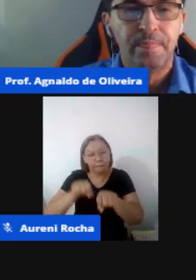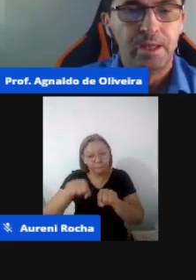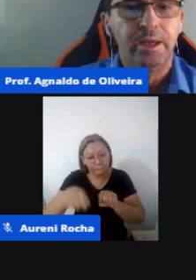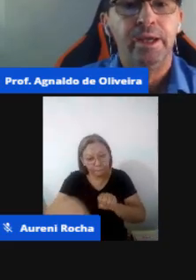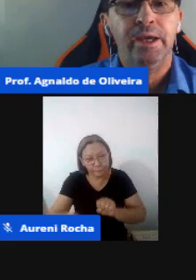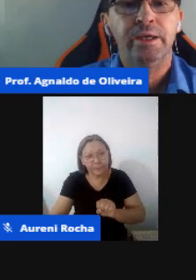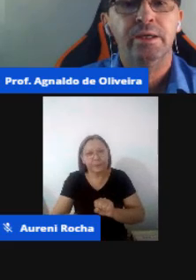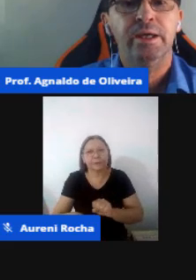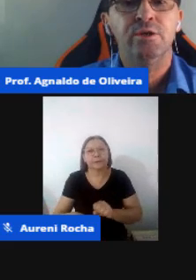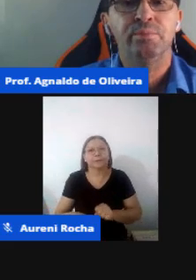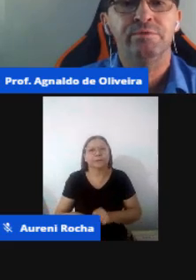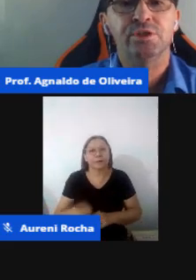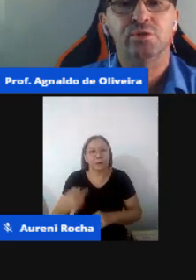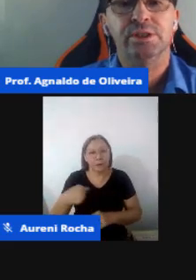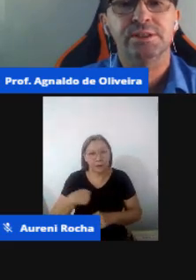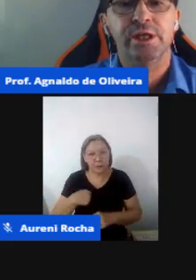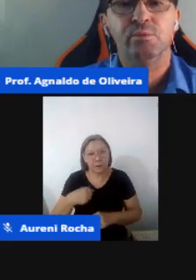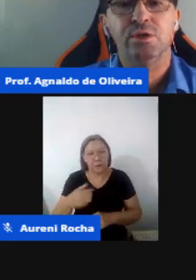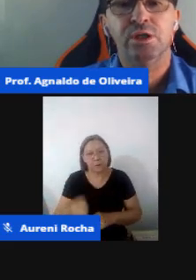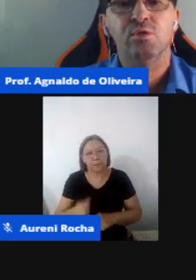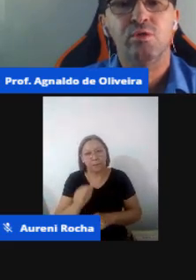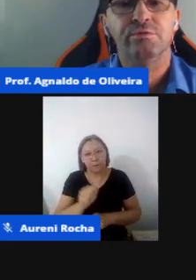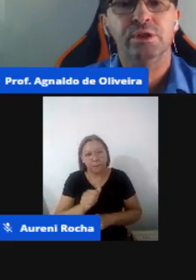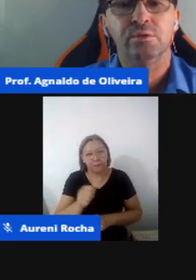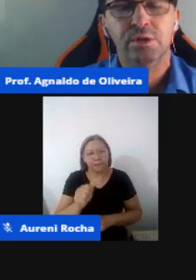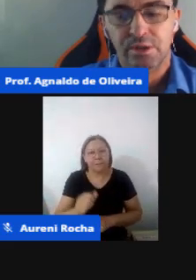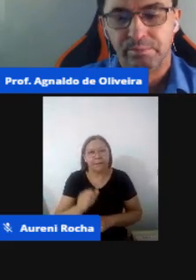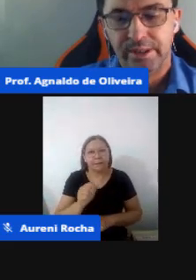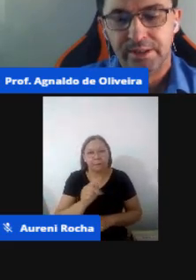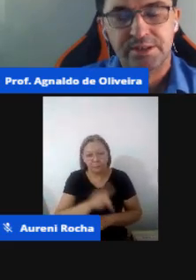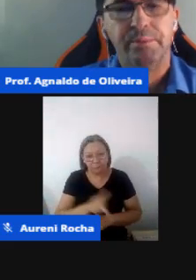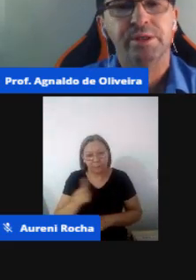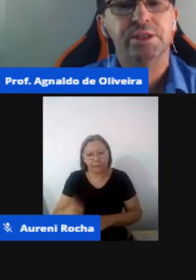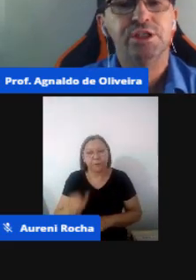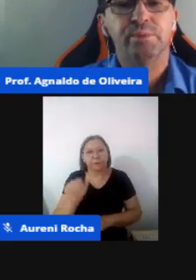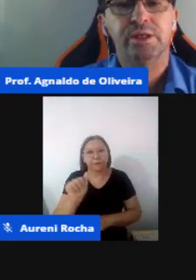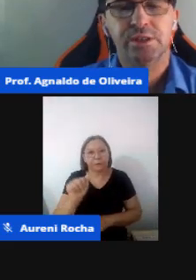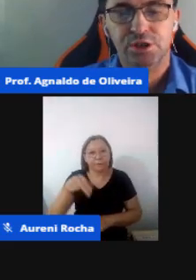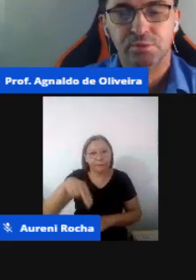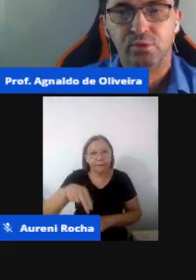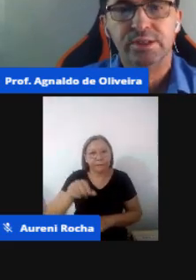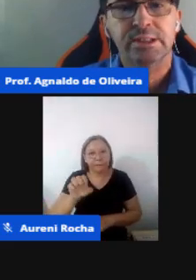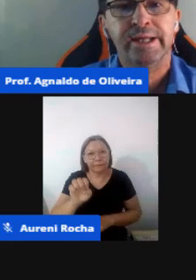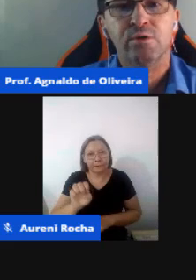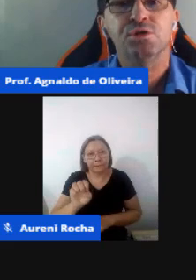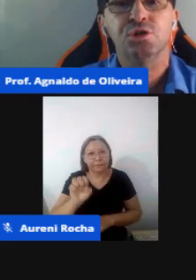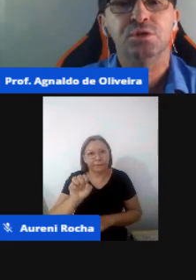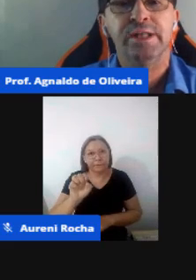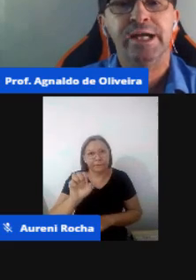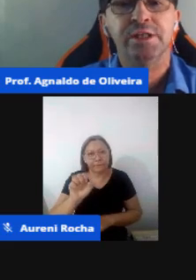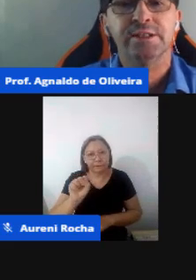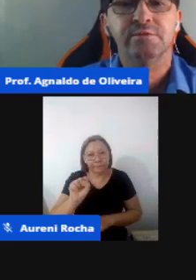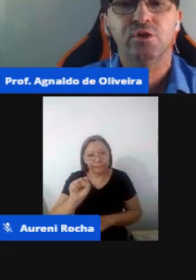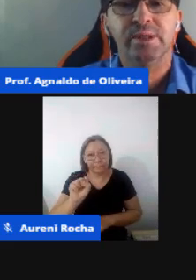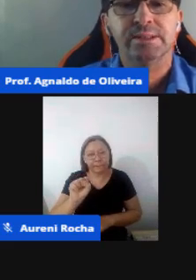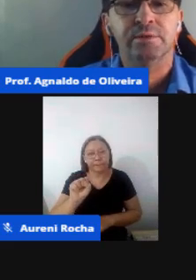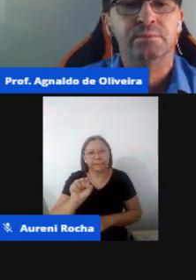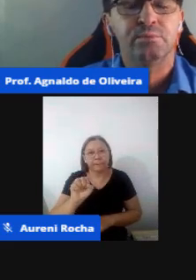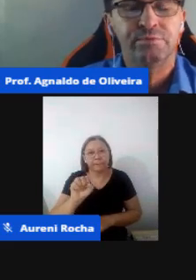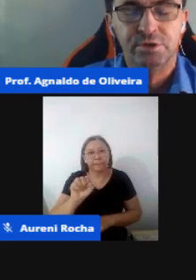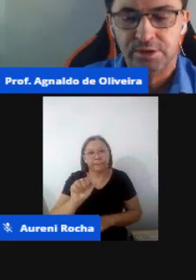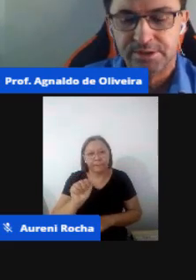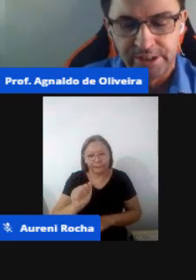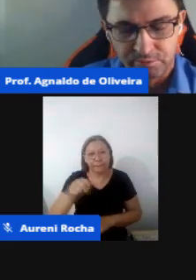Aguinaldo, e o professor Anselmo, que eu convido para que se apresente, para que a gente possa dar continuidade a essa